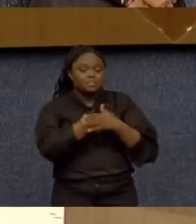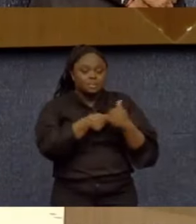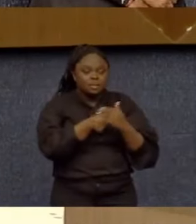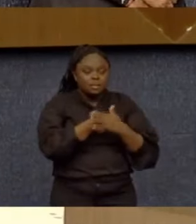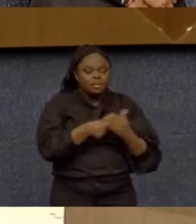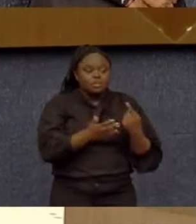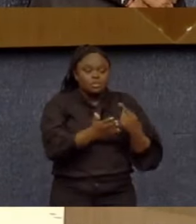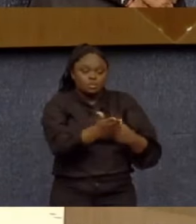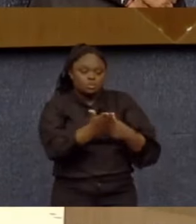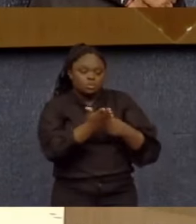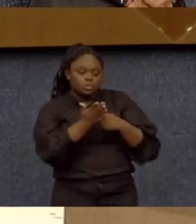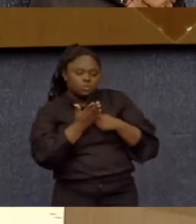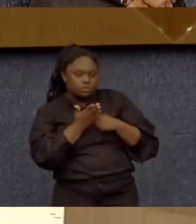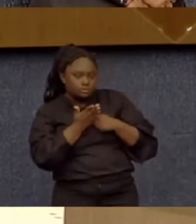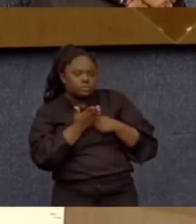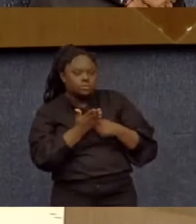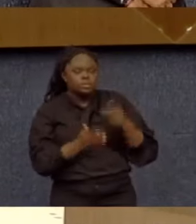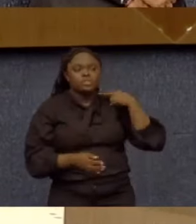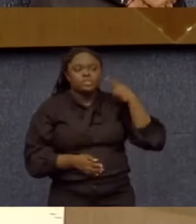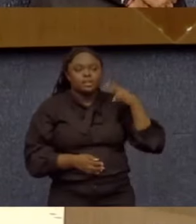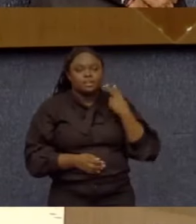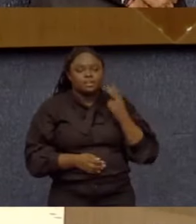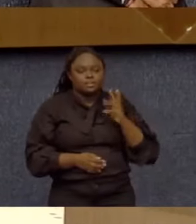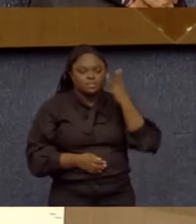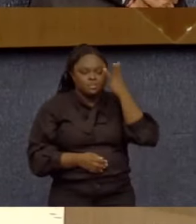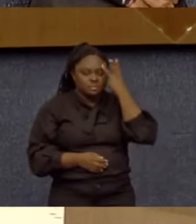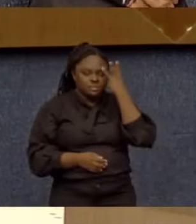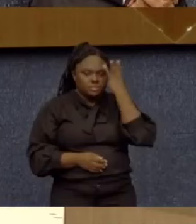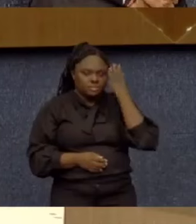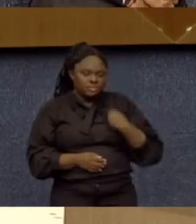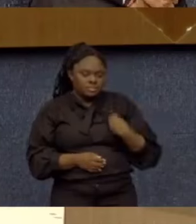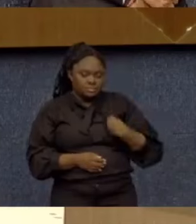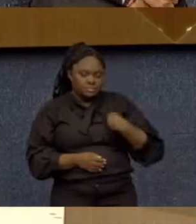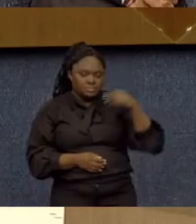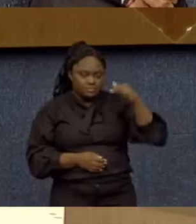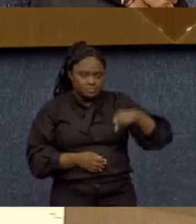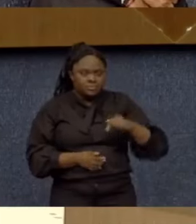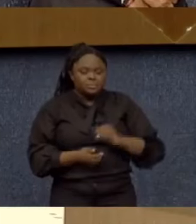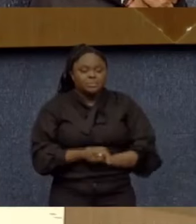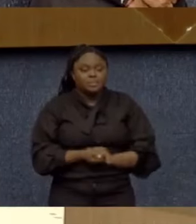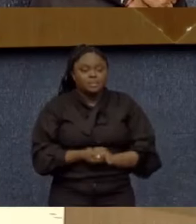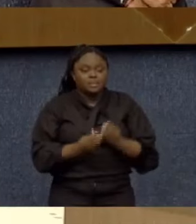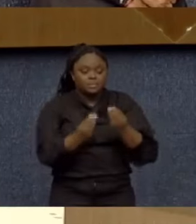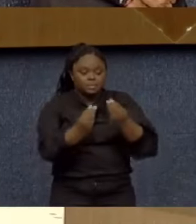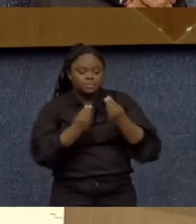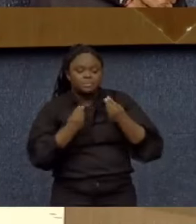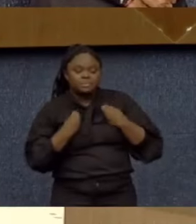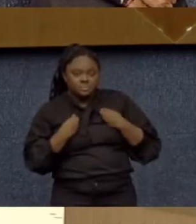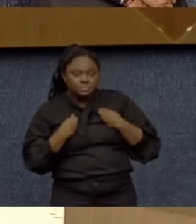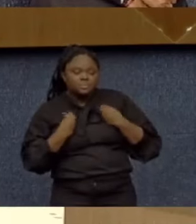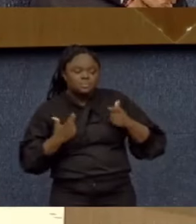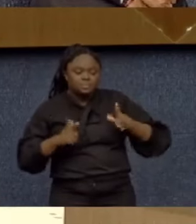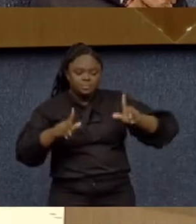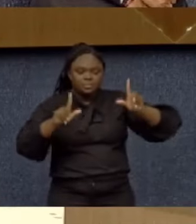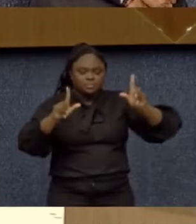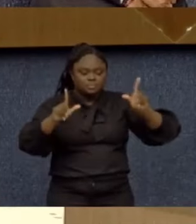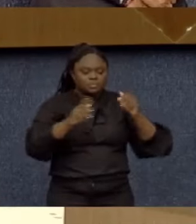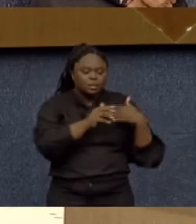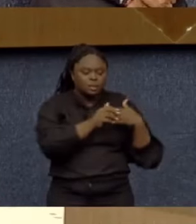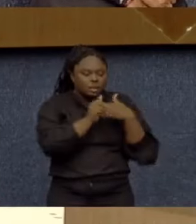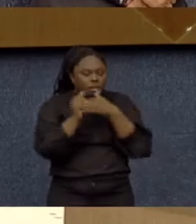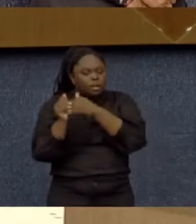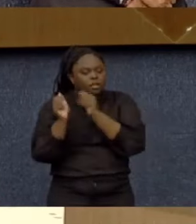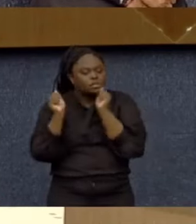mim atribuídos, Vossa Excelência, vereador Vanderlei Porto, aqui presente, para me conceder esse título, o qual levarei